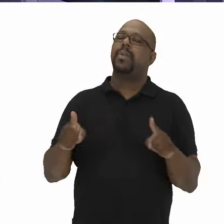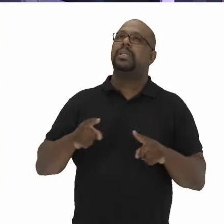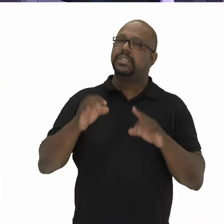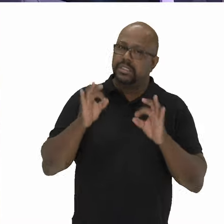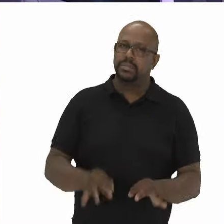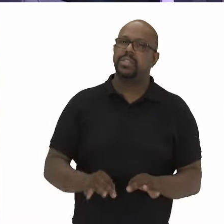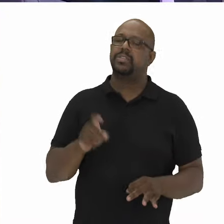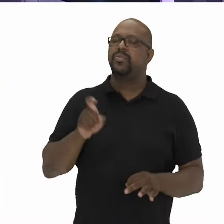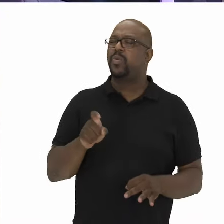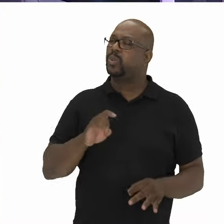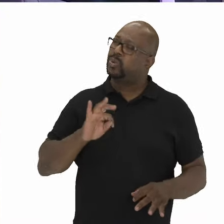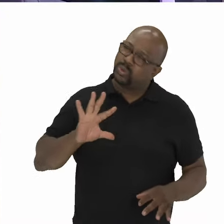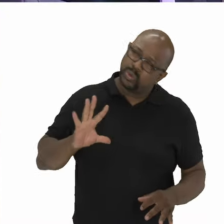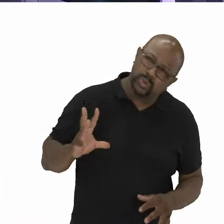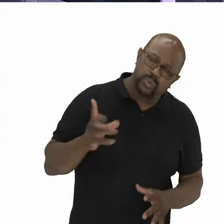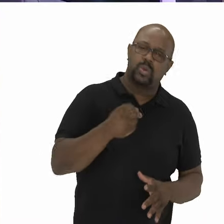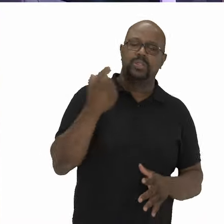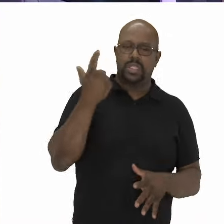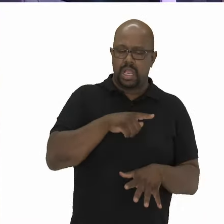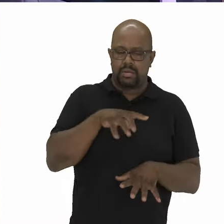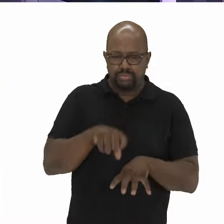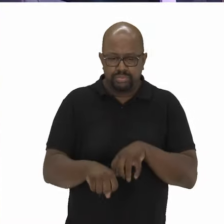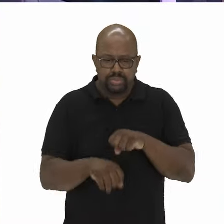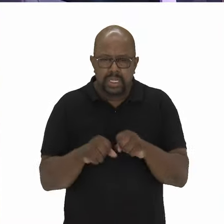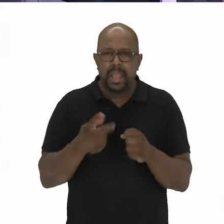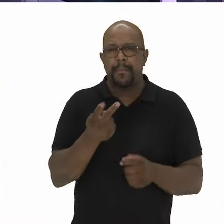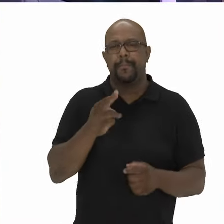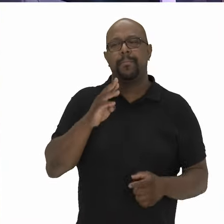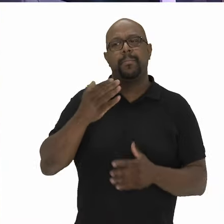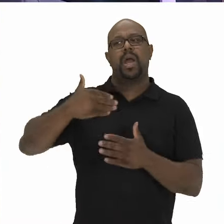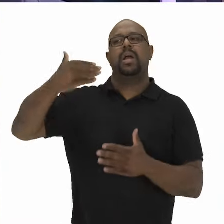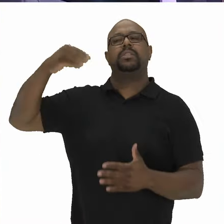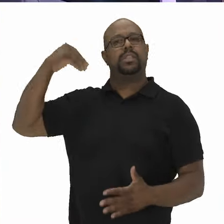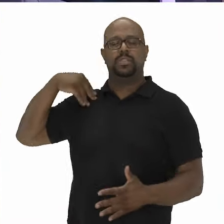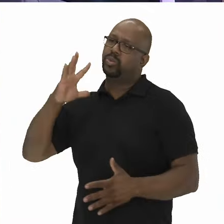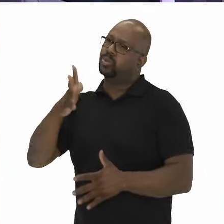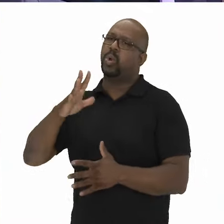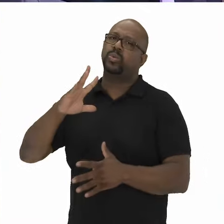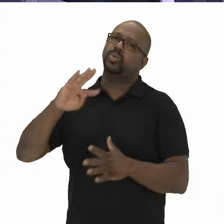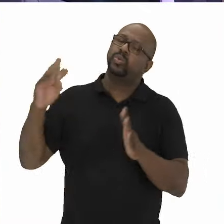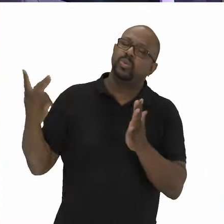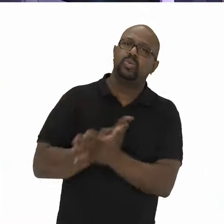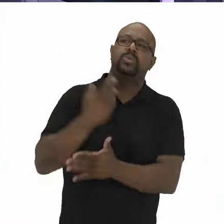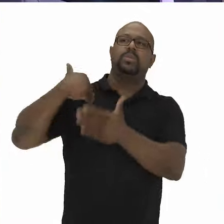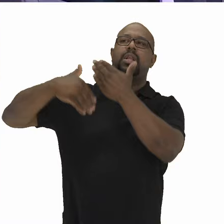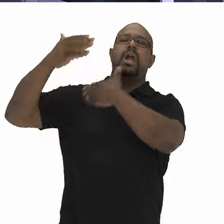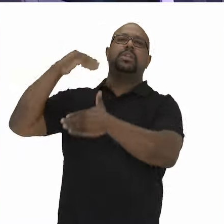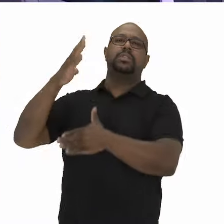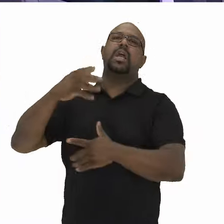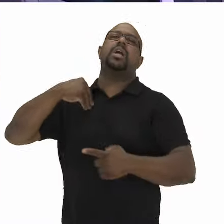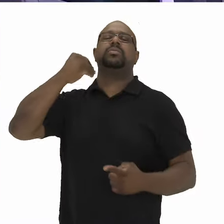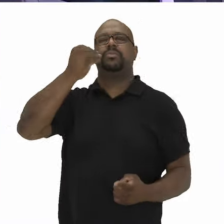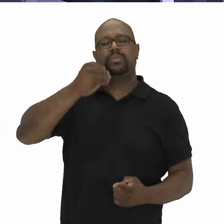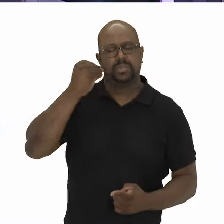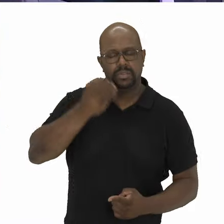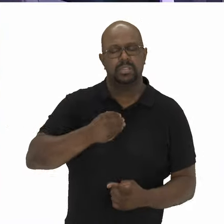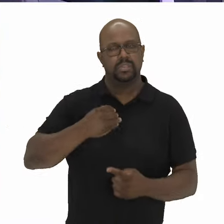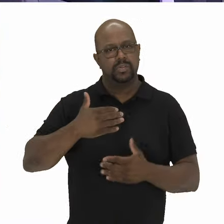foi mas certamente foram todas asis pretéritas né os caminhos pretéritos de